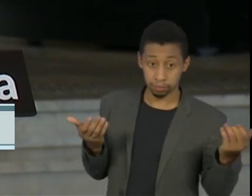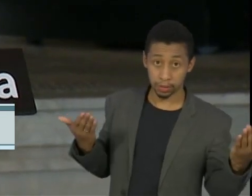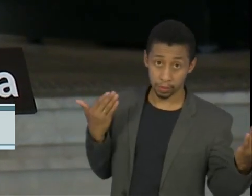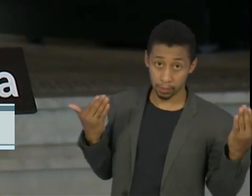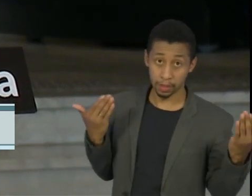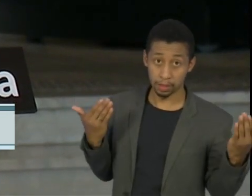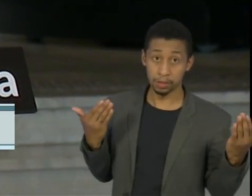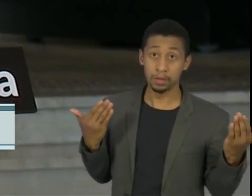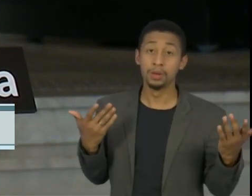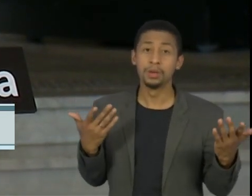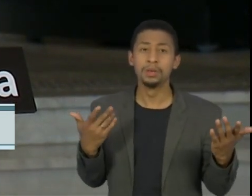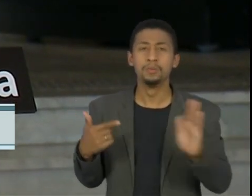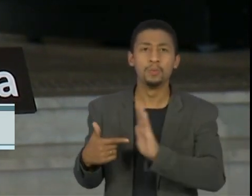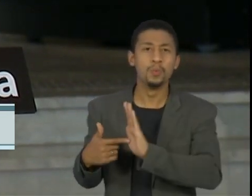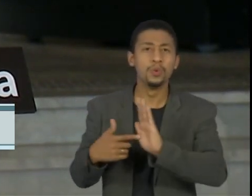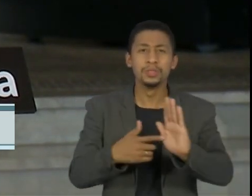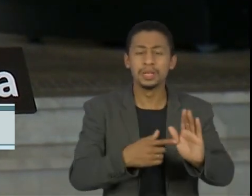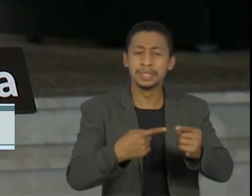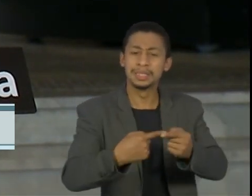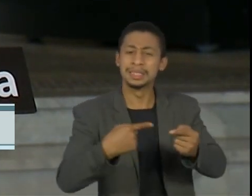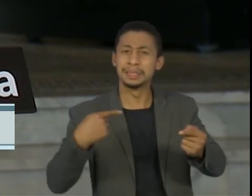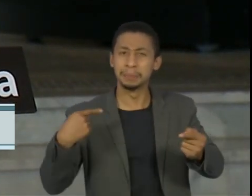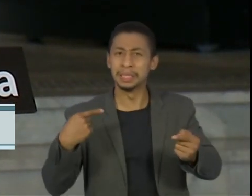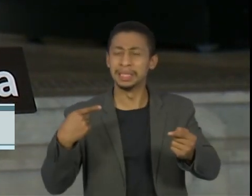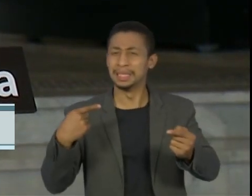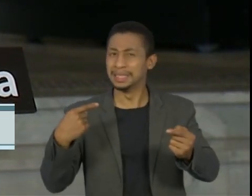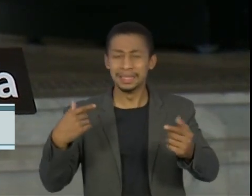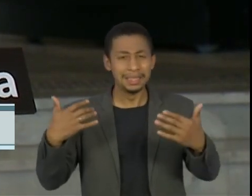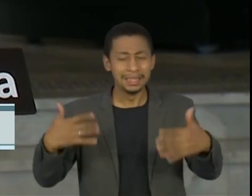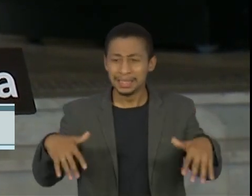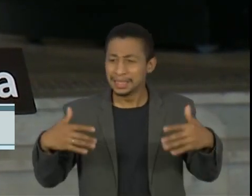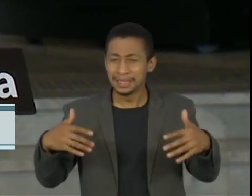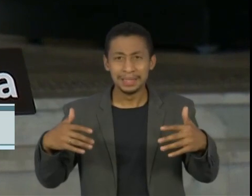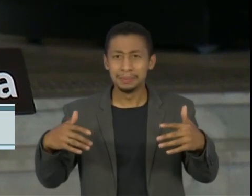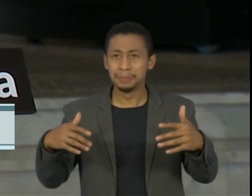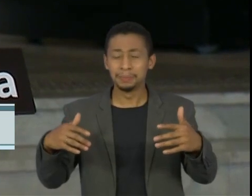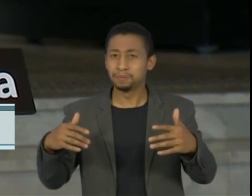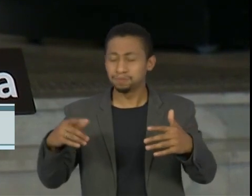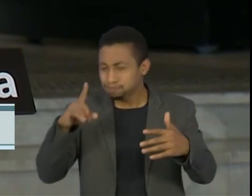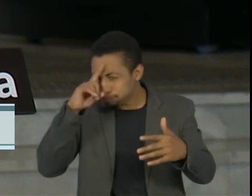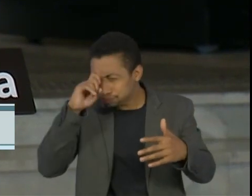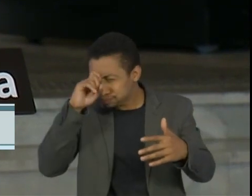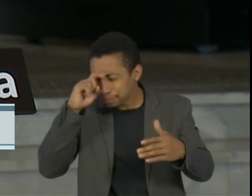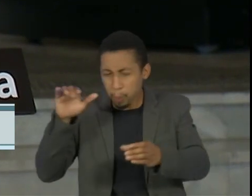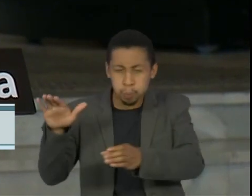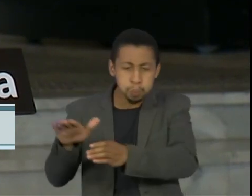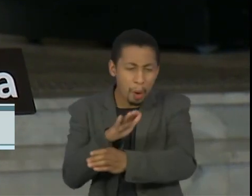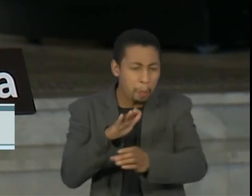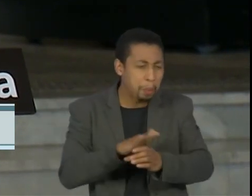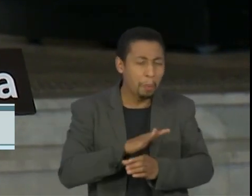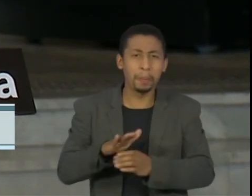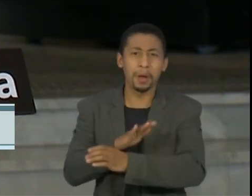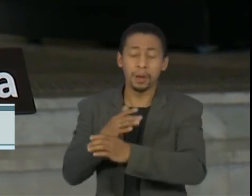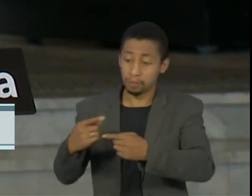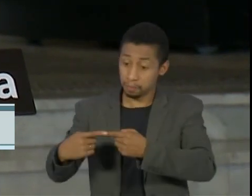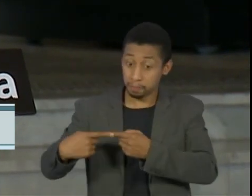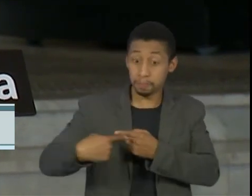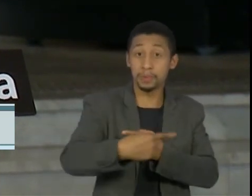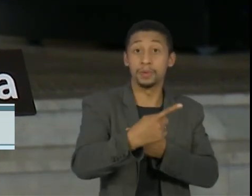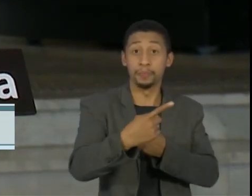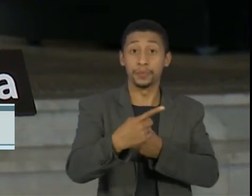ultrapassado a semana mais ameaçadora para o sistema de saúde. Então, se não acontecer